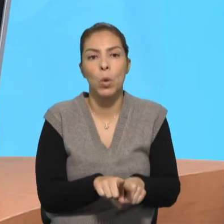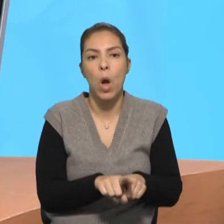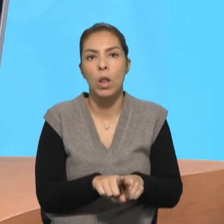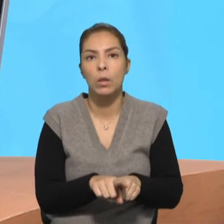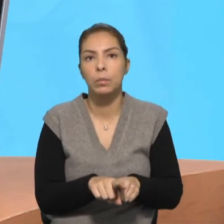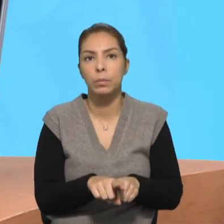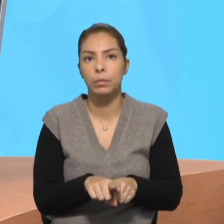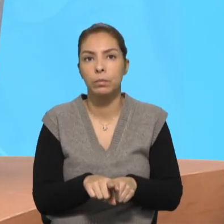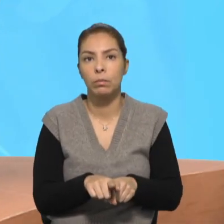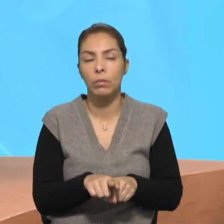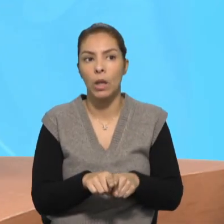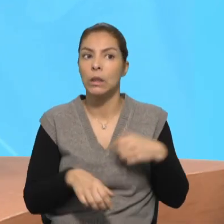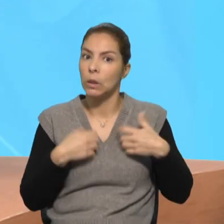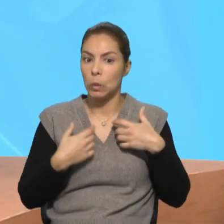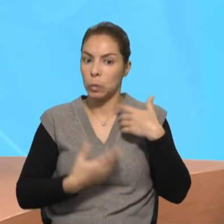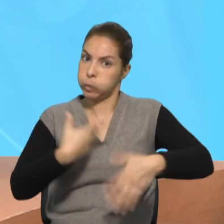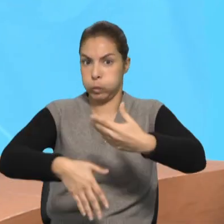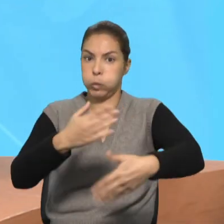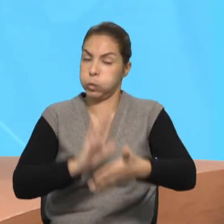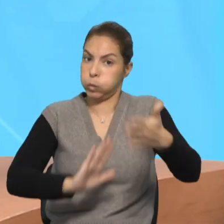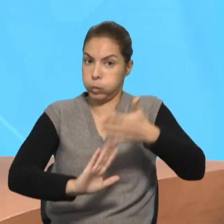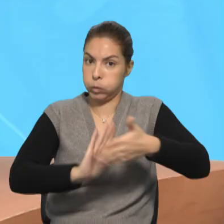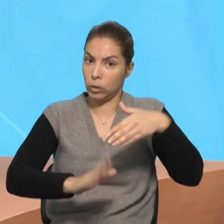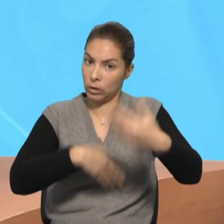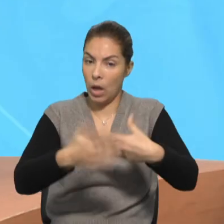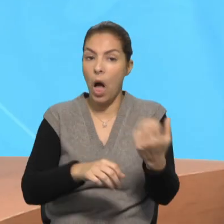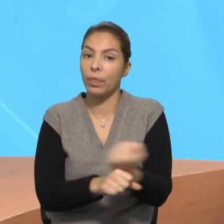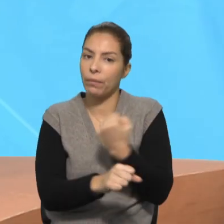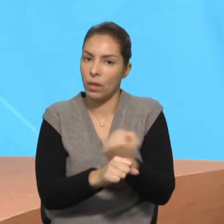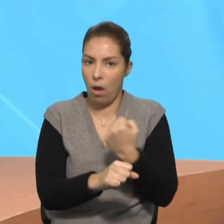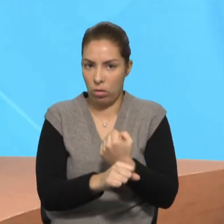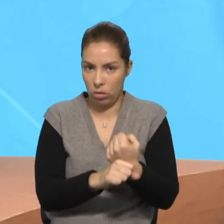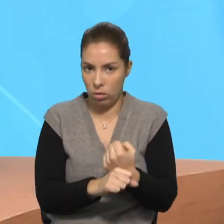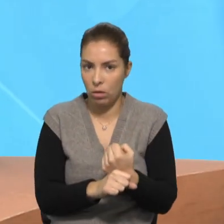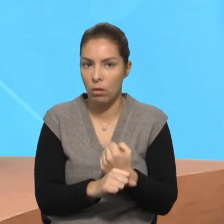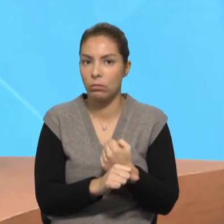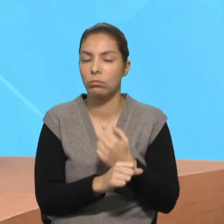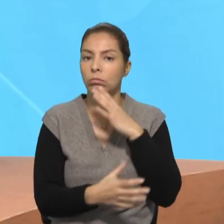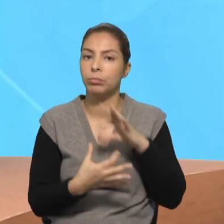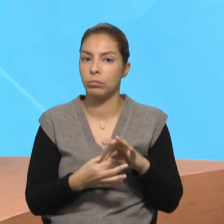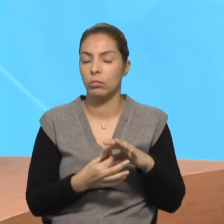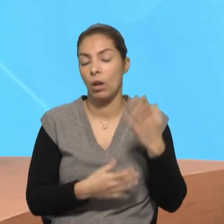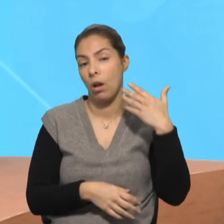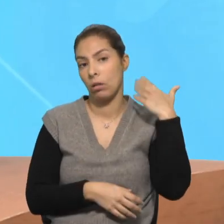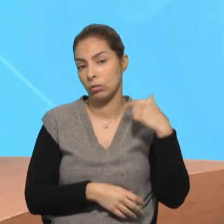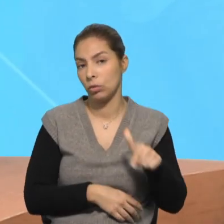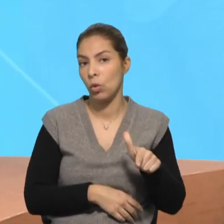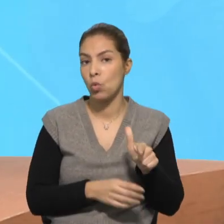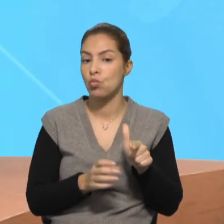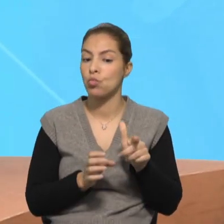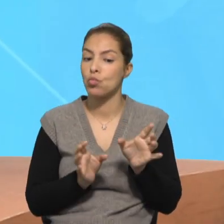uma grande azáfama, uma grande atividade de grupos batistas, de grupos que se